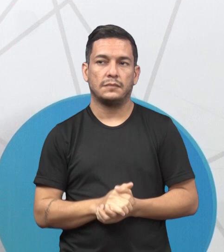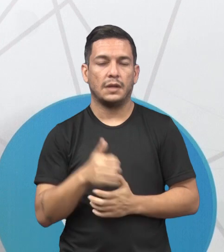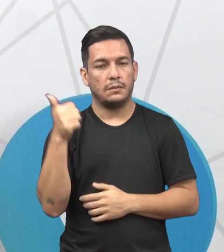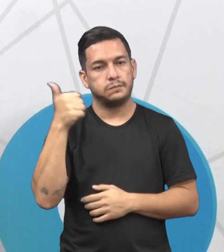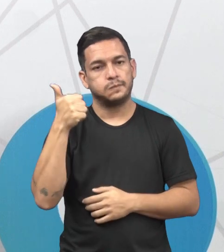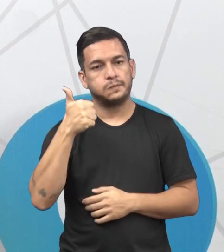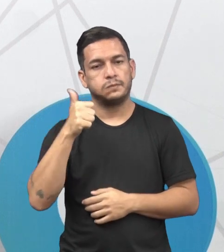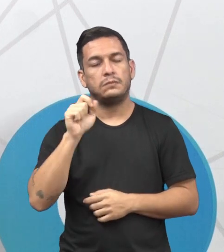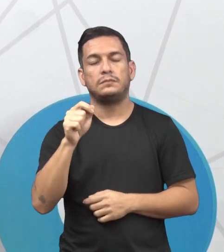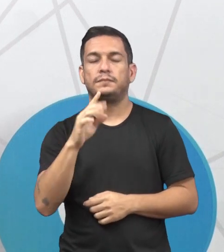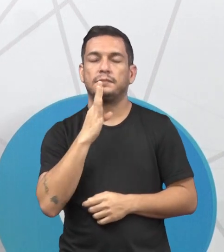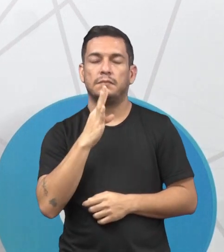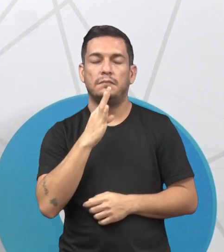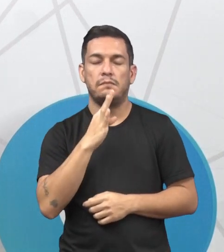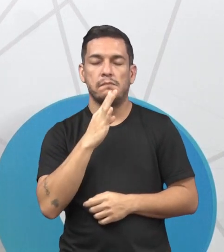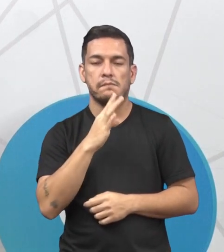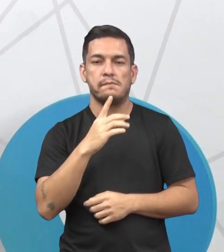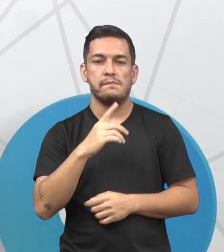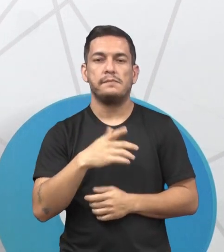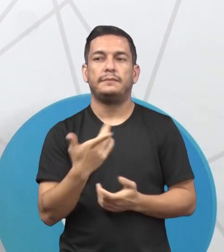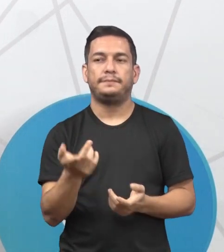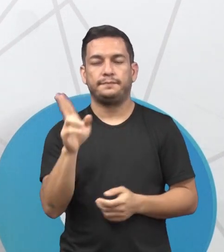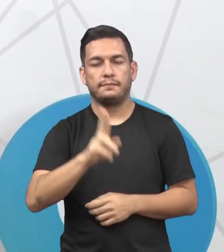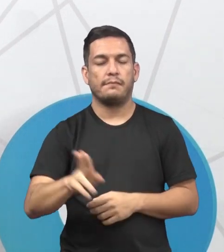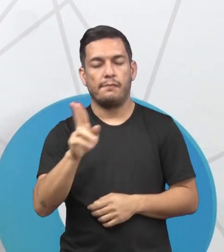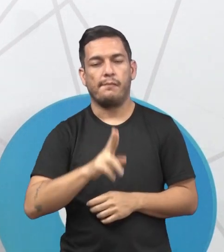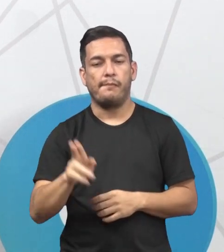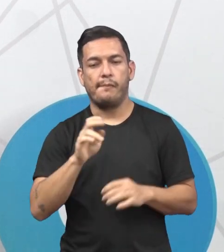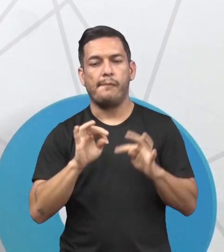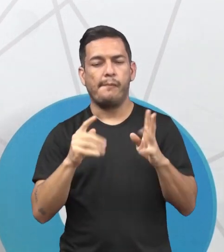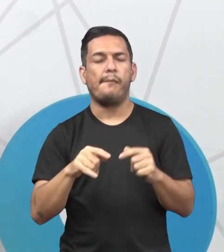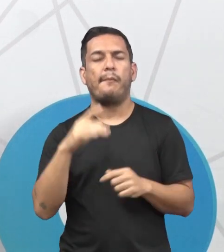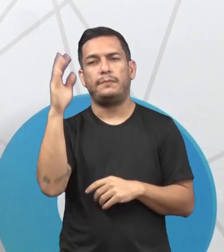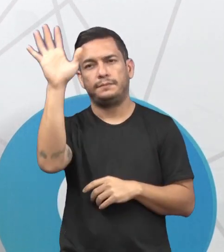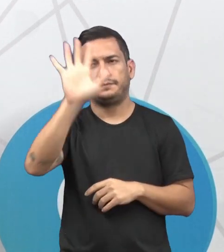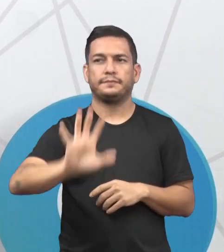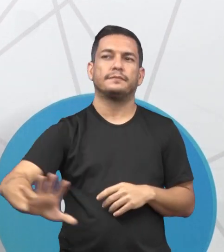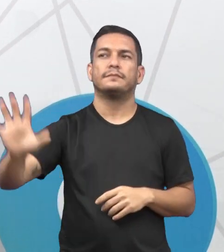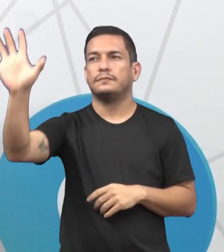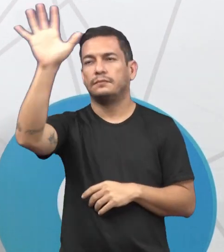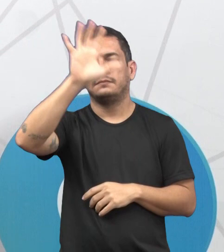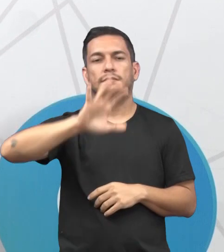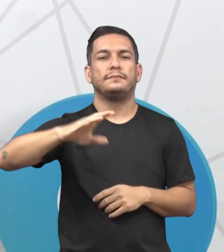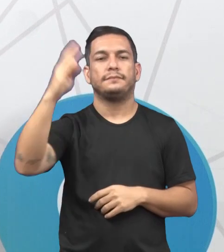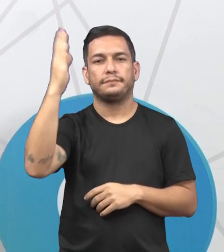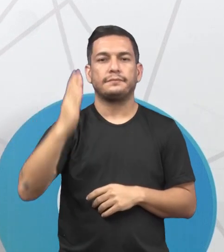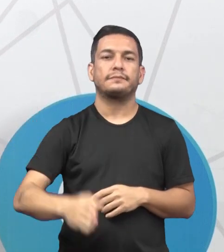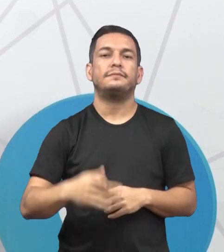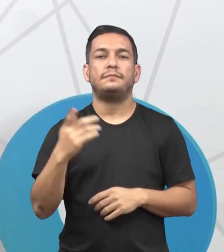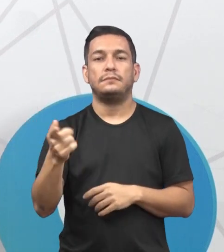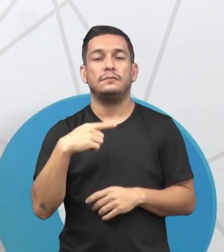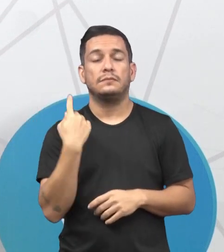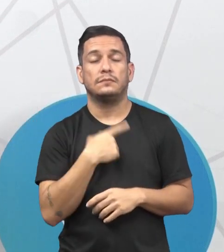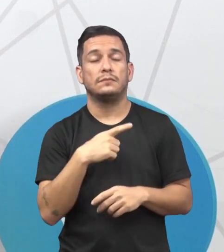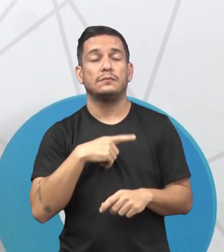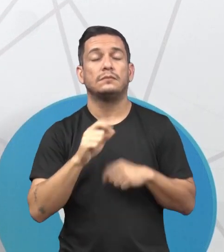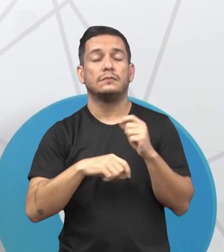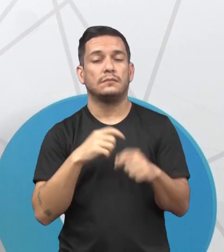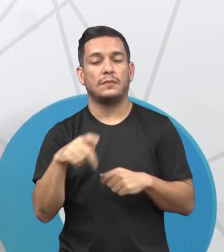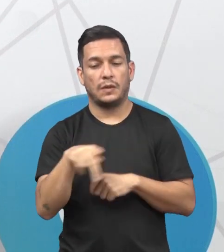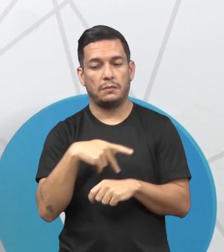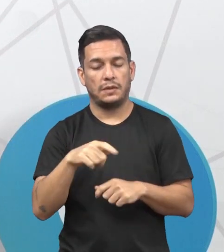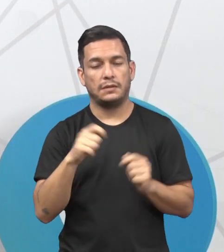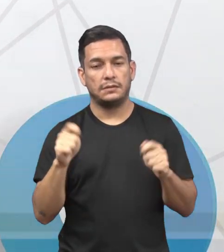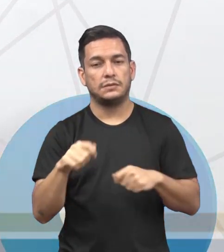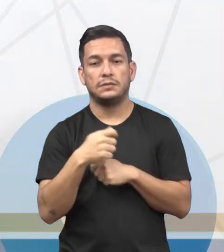Primeira delas e mais conhecida, amplamente utilizada em todo o território nacional, afinal de contas nós somos um país que tem um potencial hídrico muito